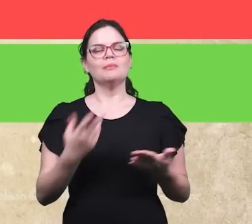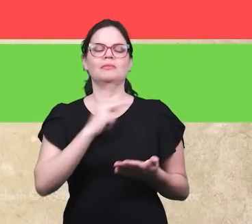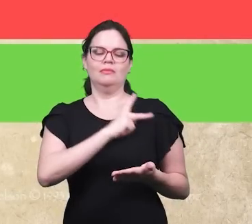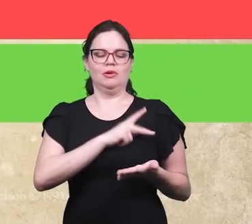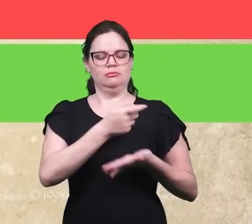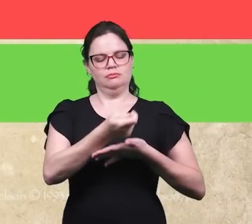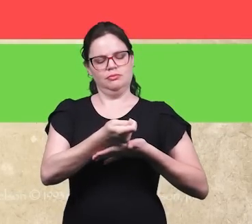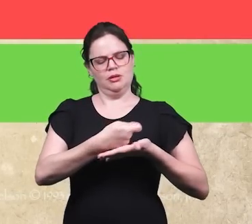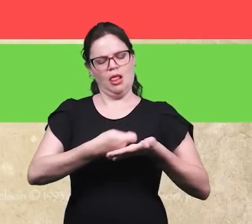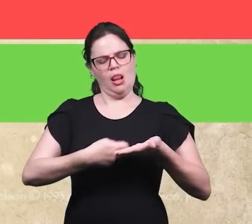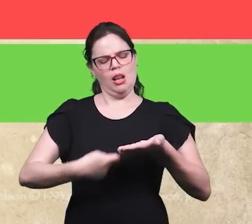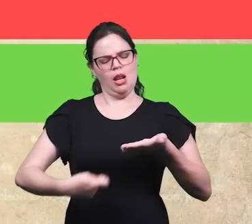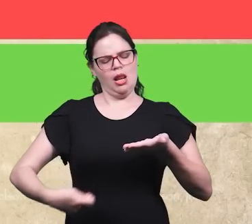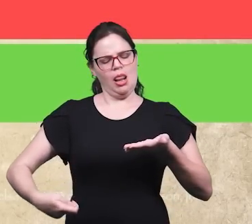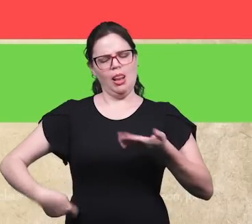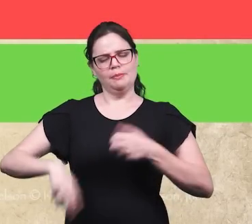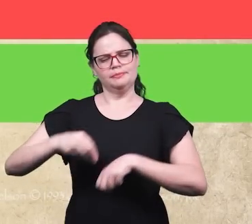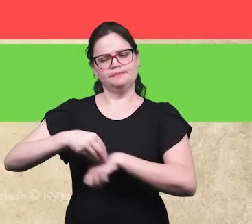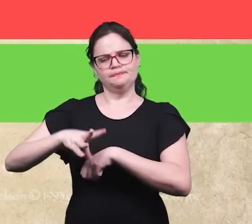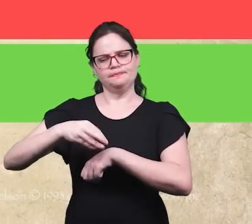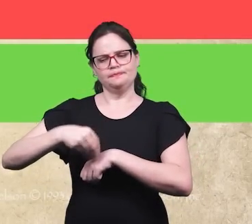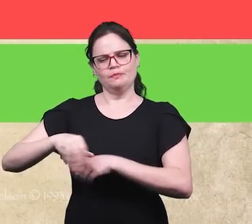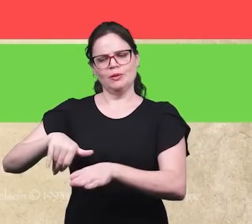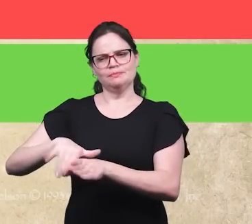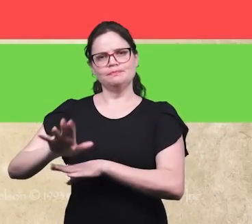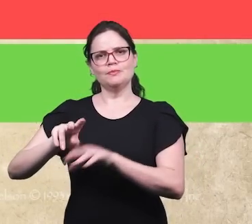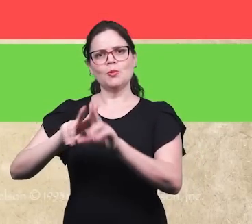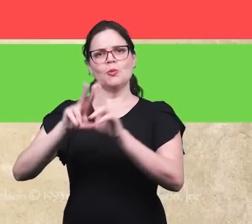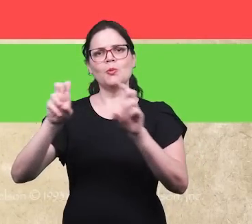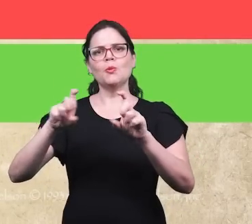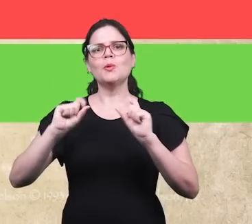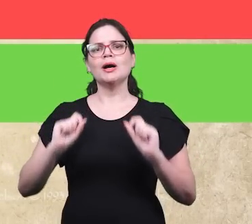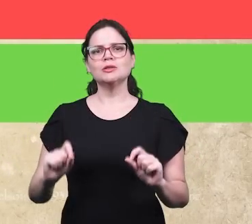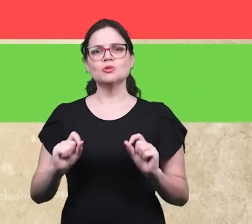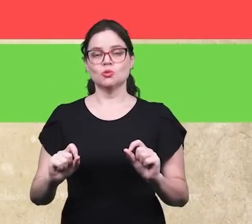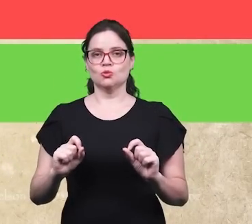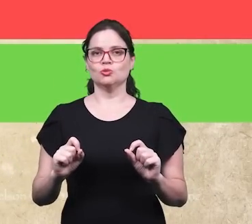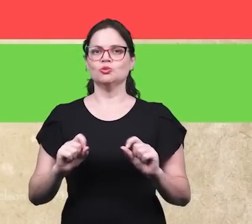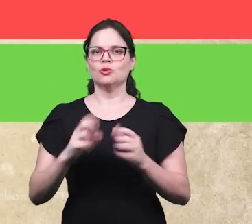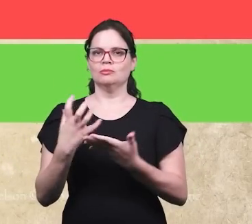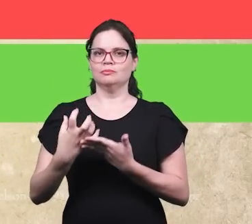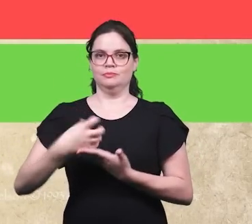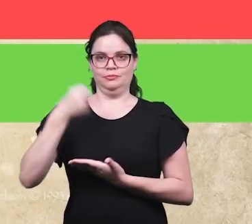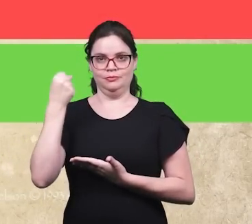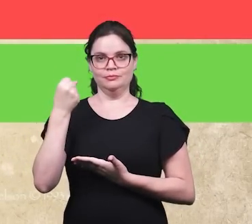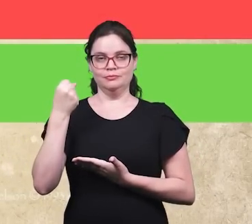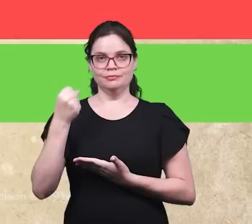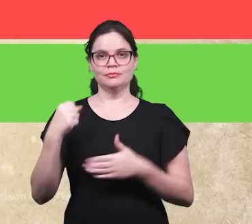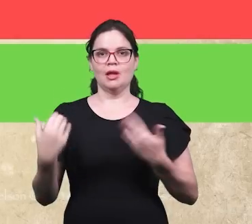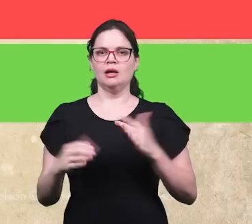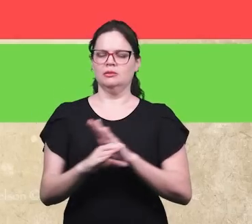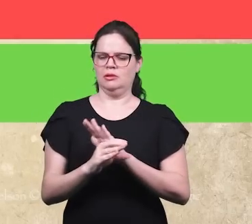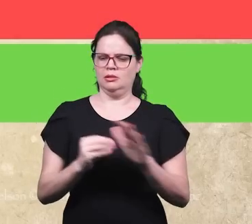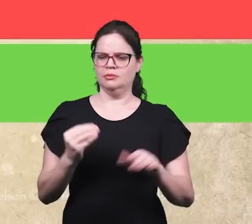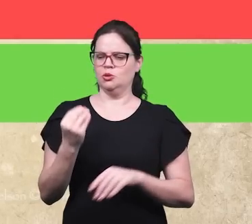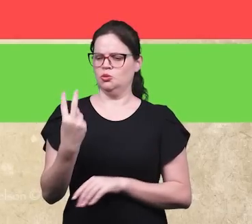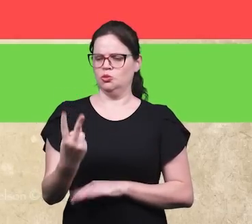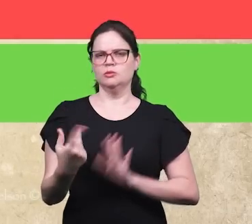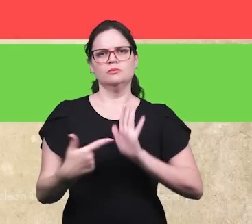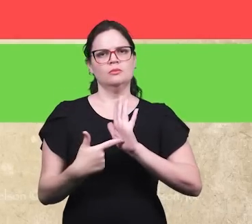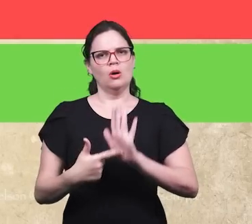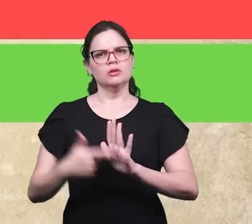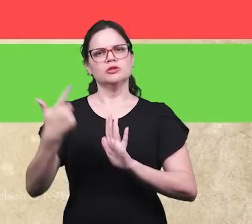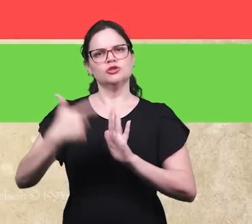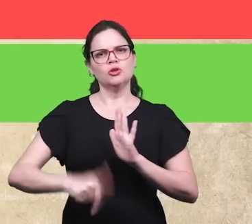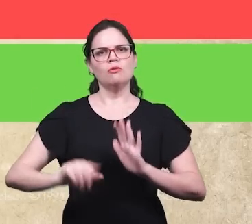as evidências dessa igreja que vive o momento do breve. No capítulo 2, ele vai retornar a